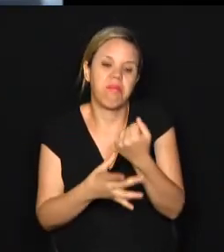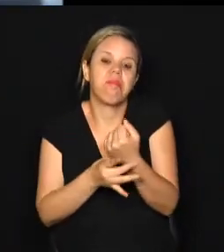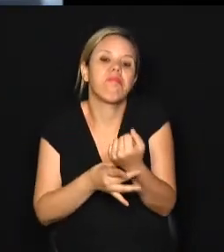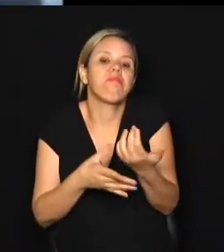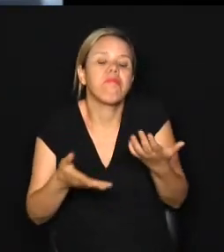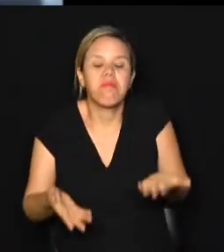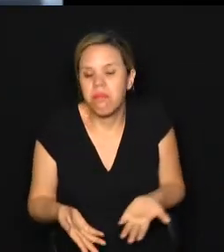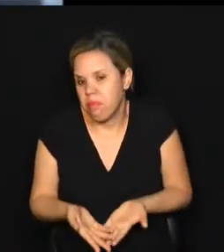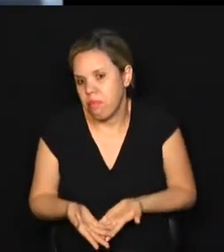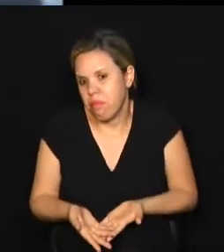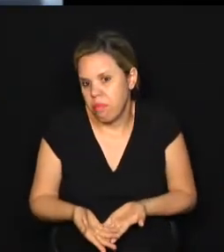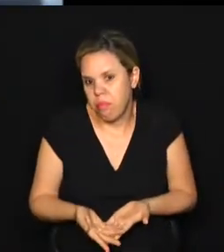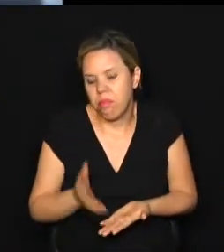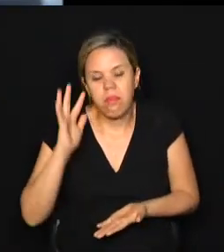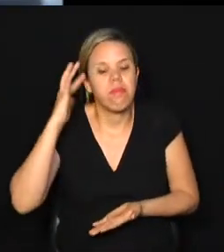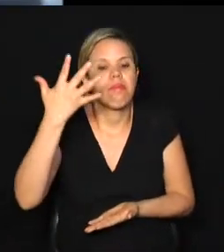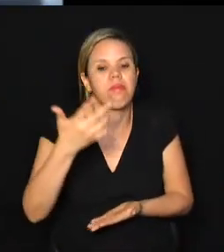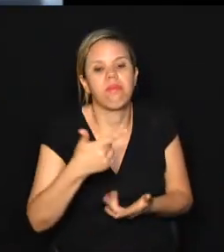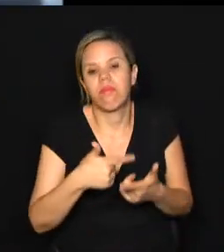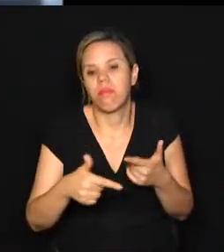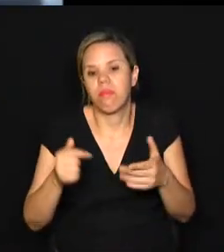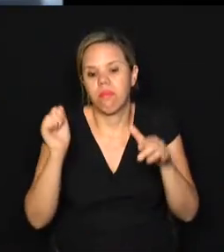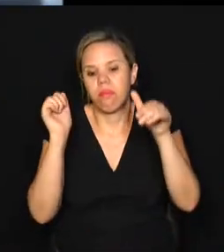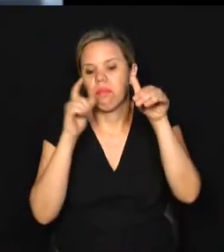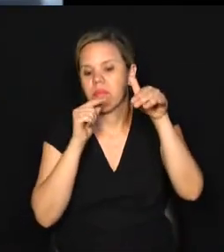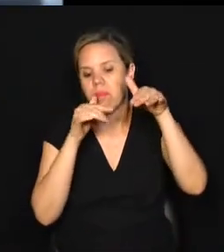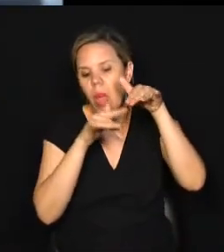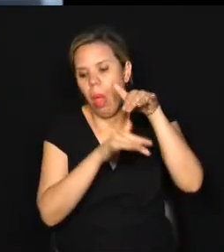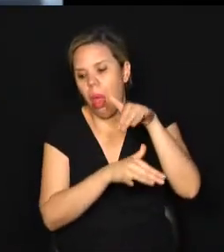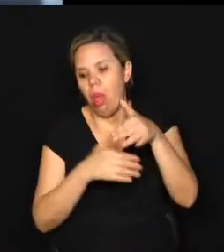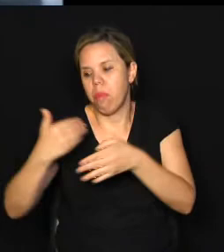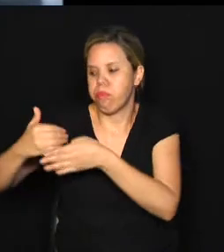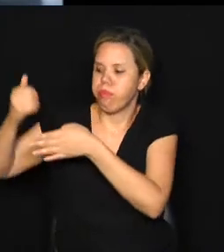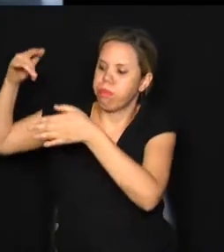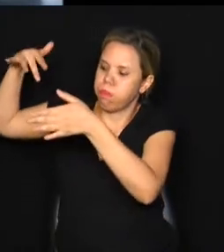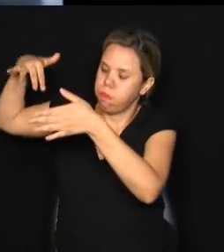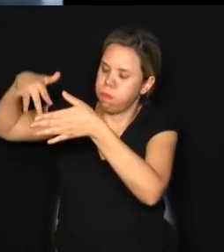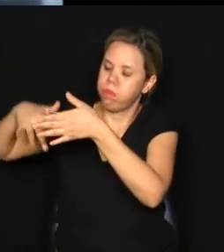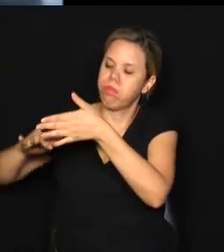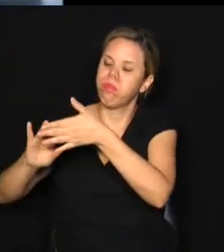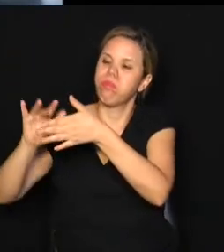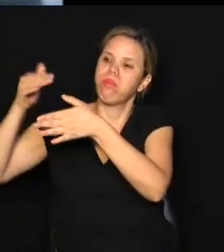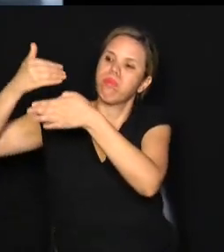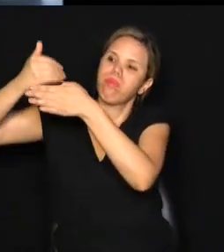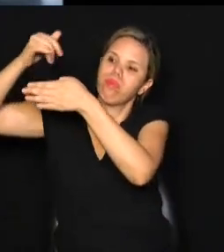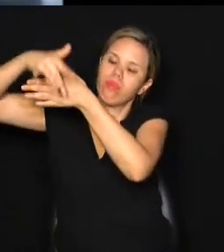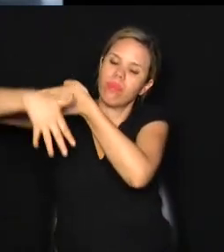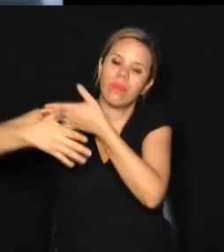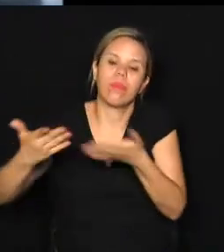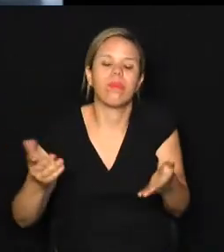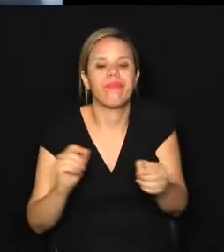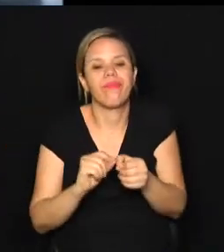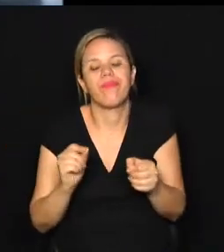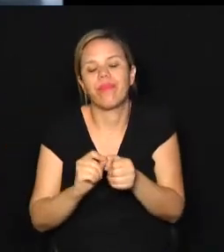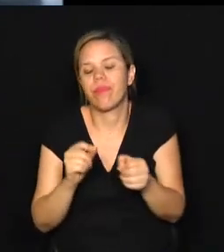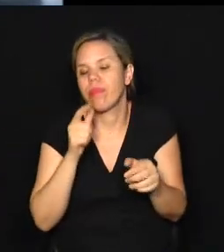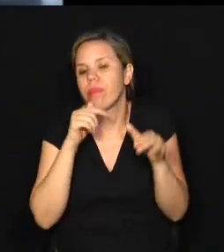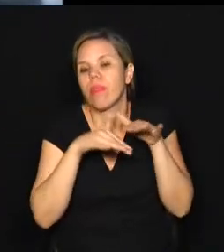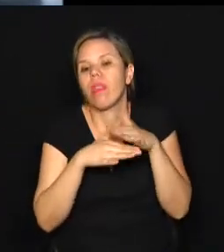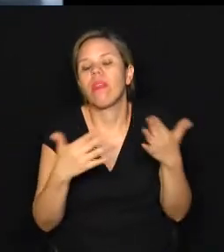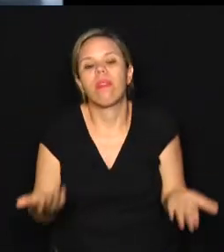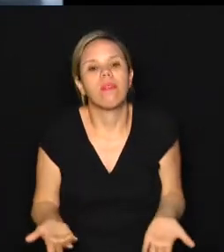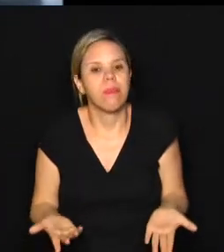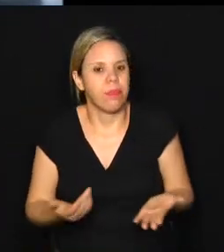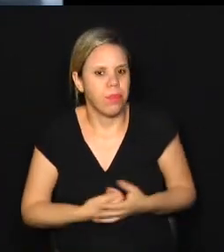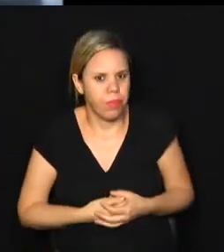hídrica será resolvida com estoque de água? É isso? A gente precisa fazer um estoque de água? Para fazer um estoque de água, a gente